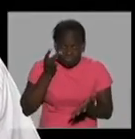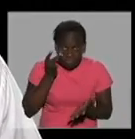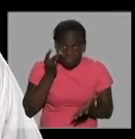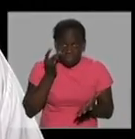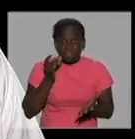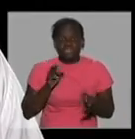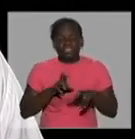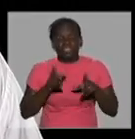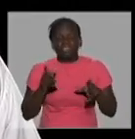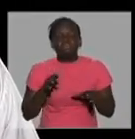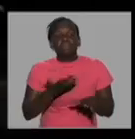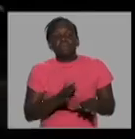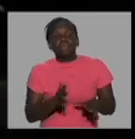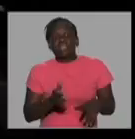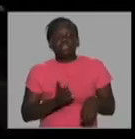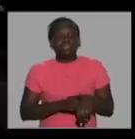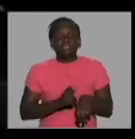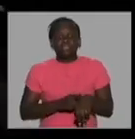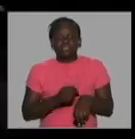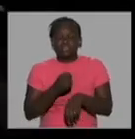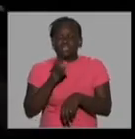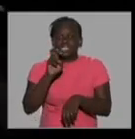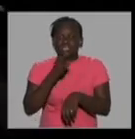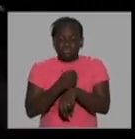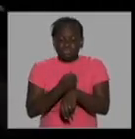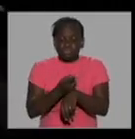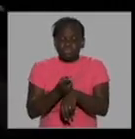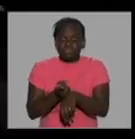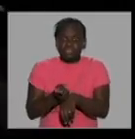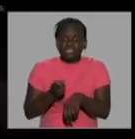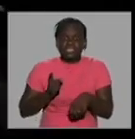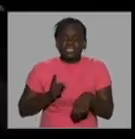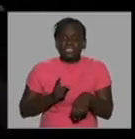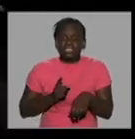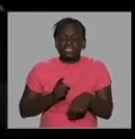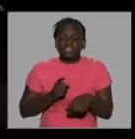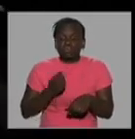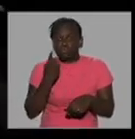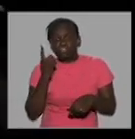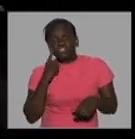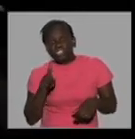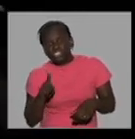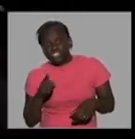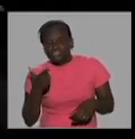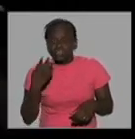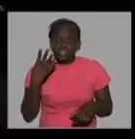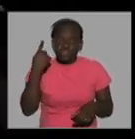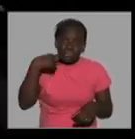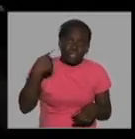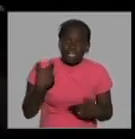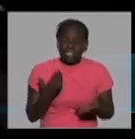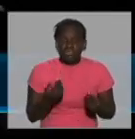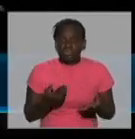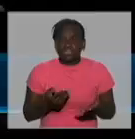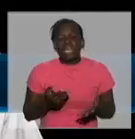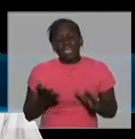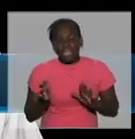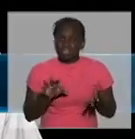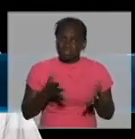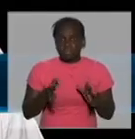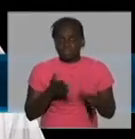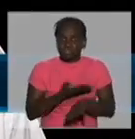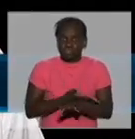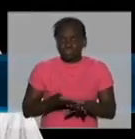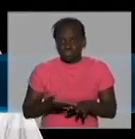a animação ela é muito... Uma média, 5 segundos, você leva o quê? Um dia? 24 horas para fazer?